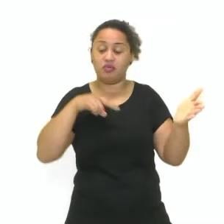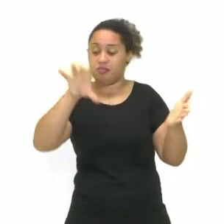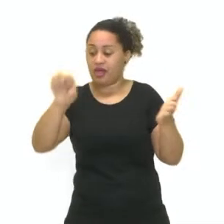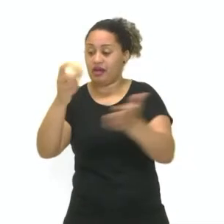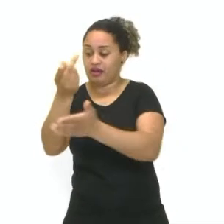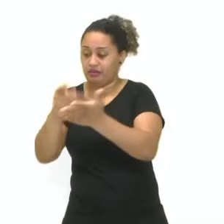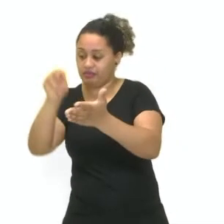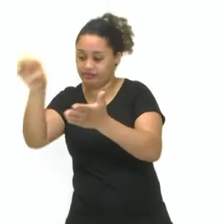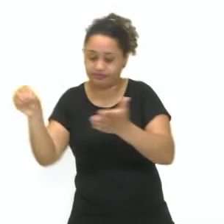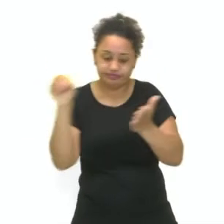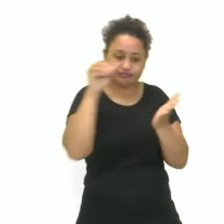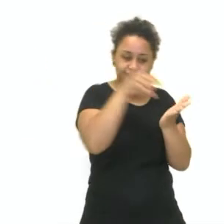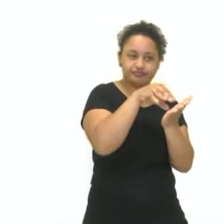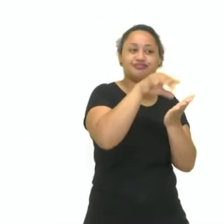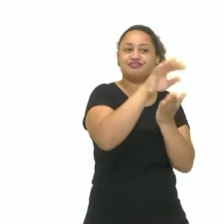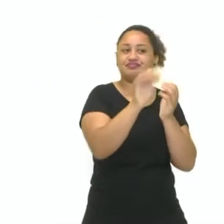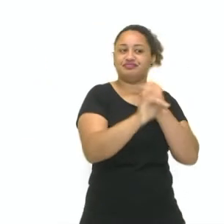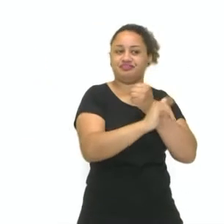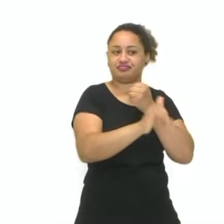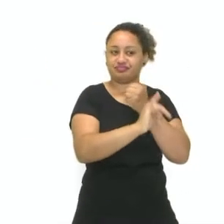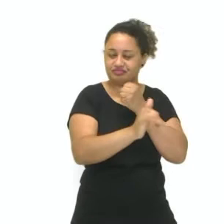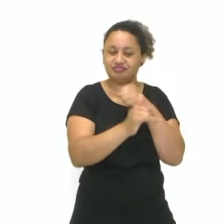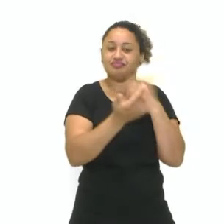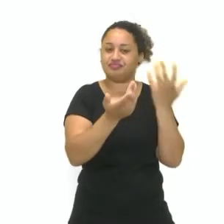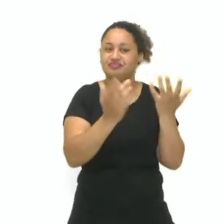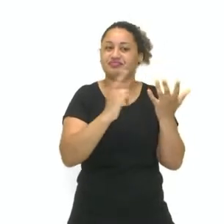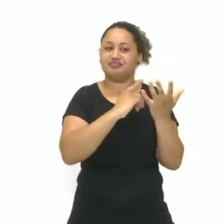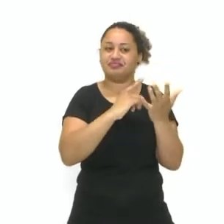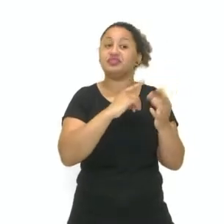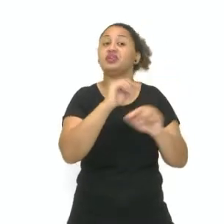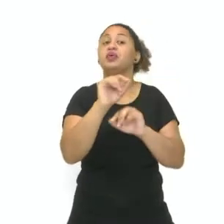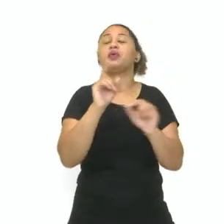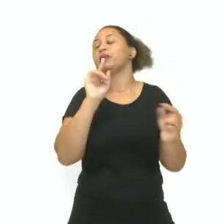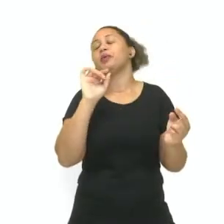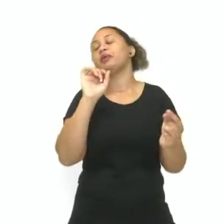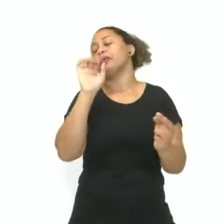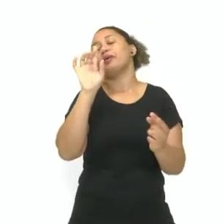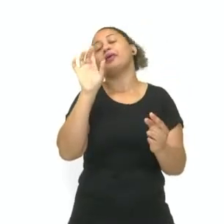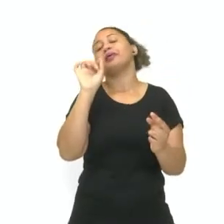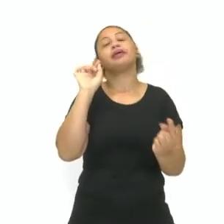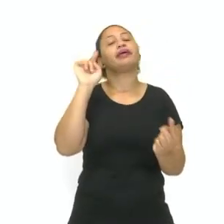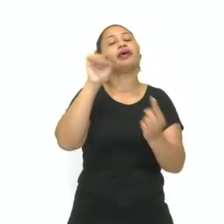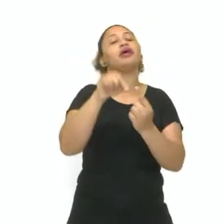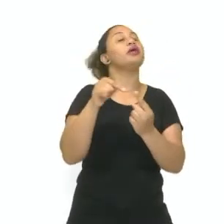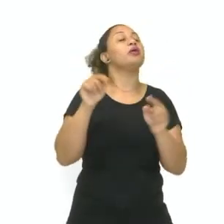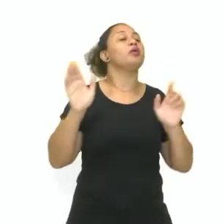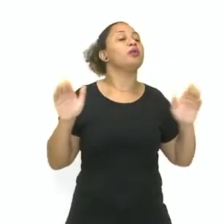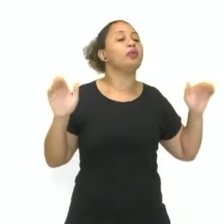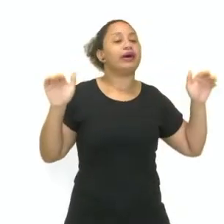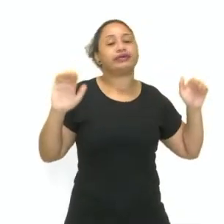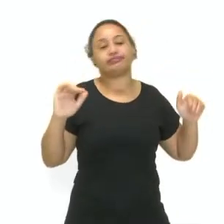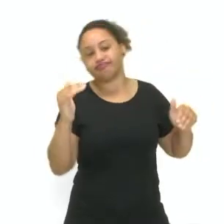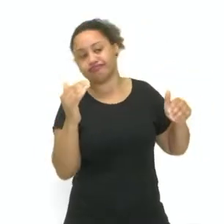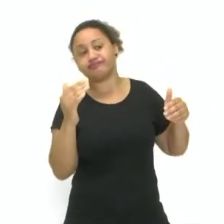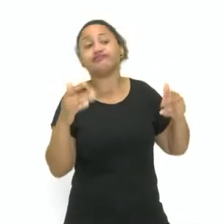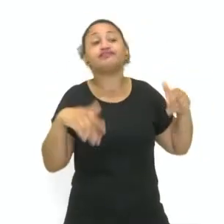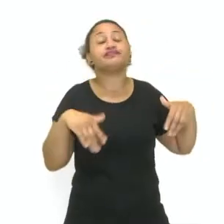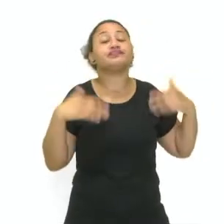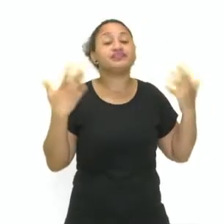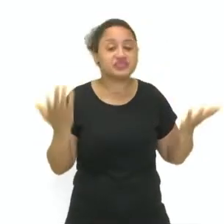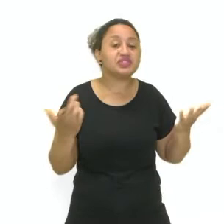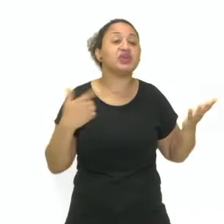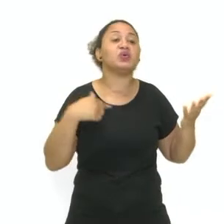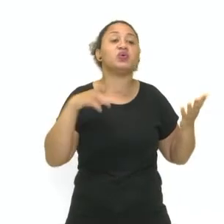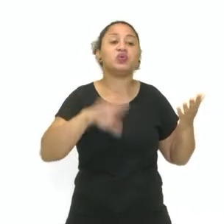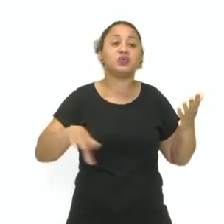está predestinado e que seu destino foi marcado por um anjo torto, assim nasceu o uso